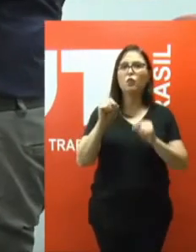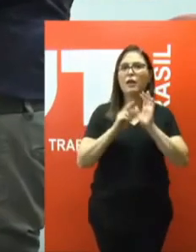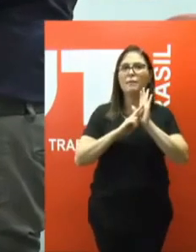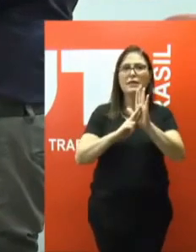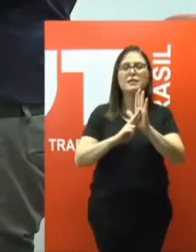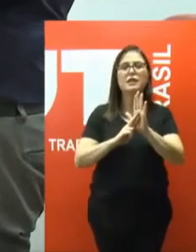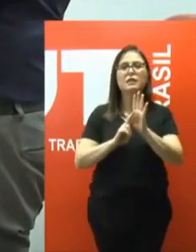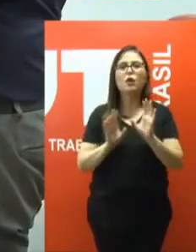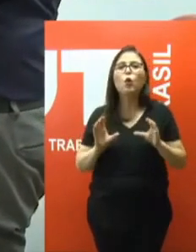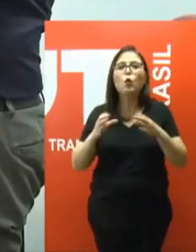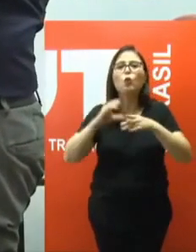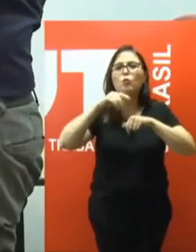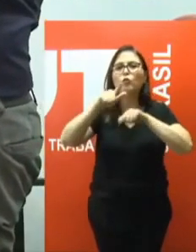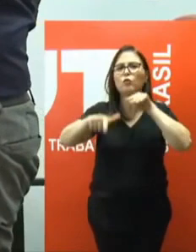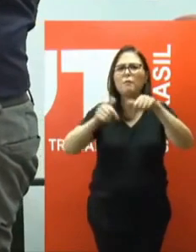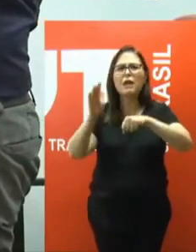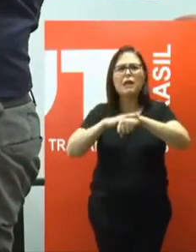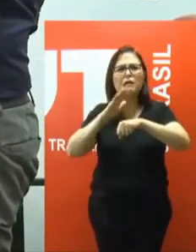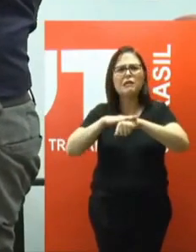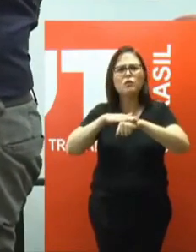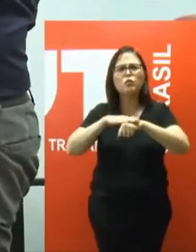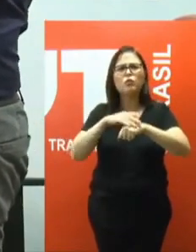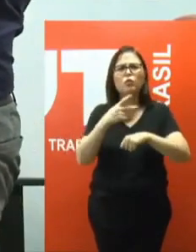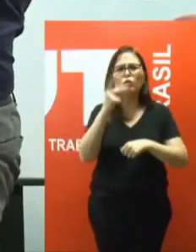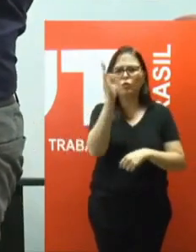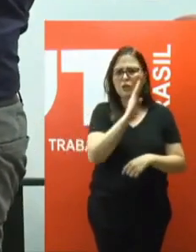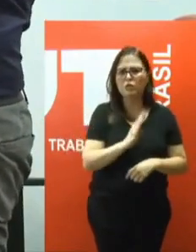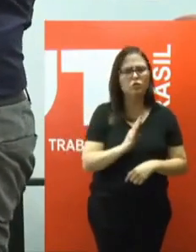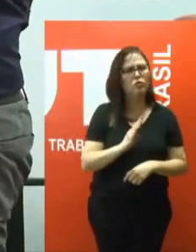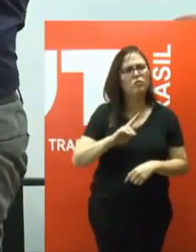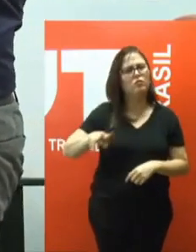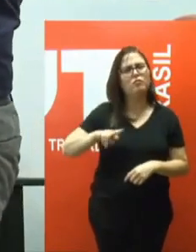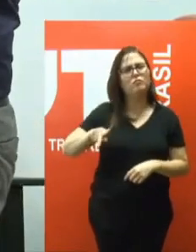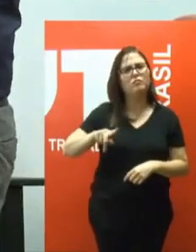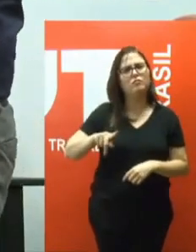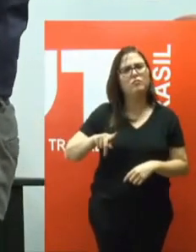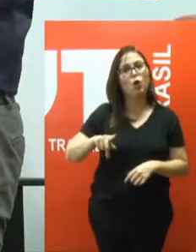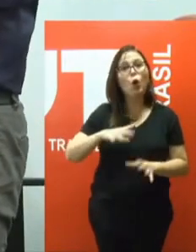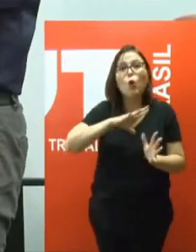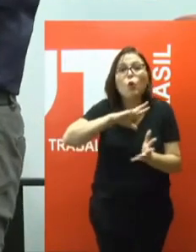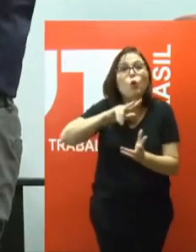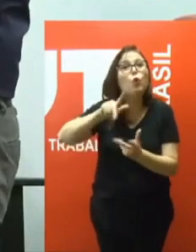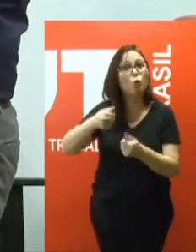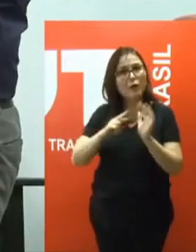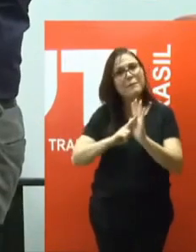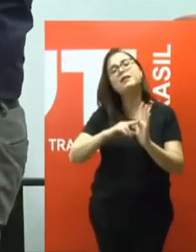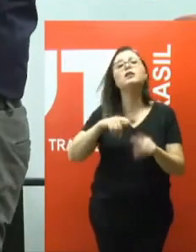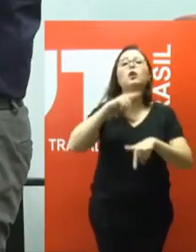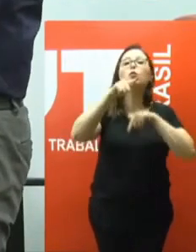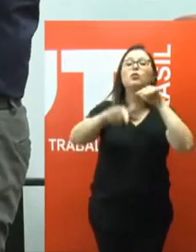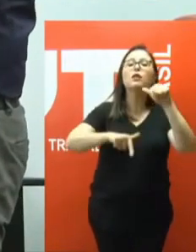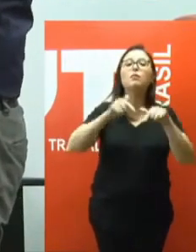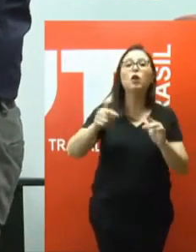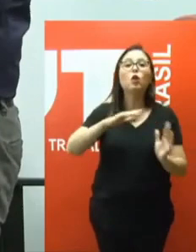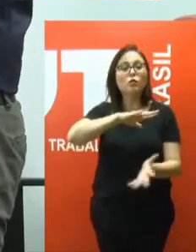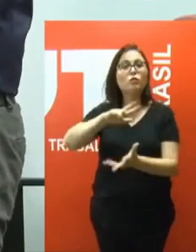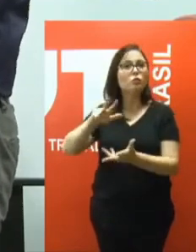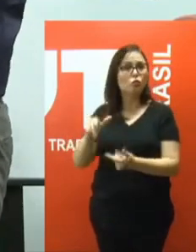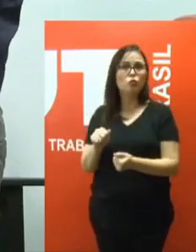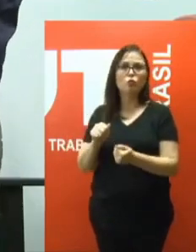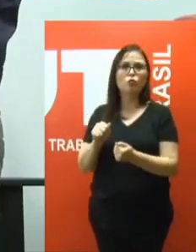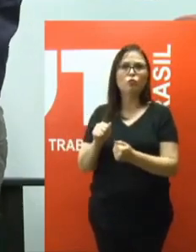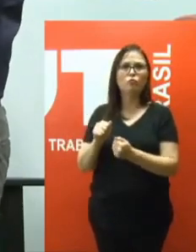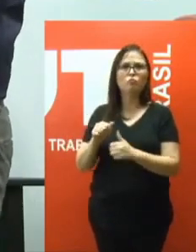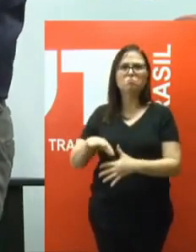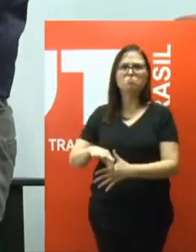trabalhadora brasileira. É o porta-voz da classe trabalhadora no mundo. E a tua vitória aqui, né, com a pujança econômica do país, com a